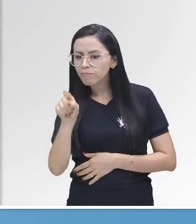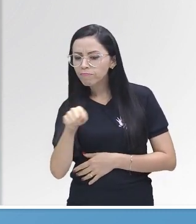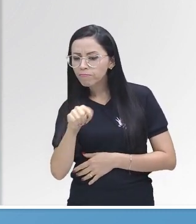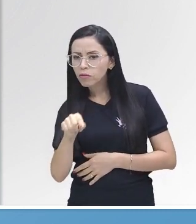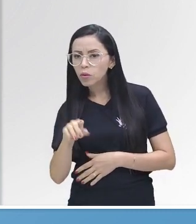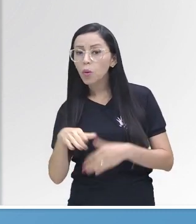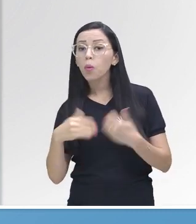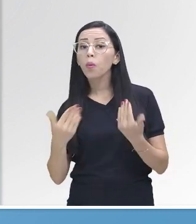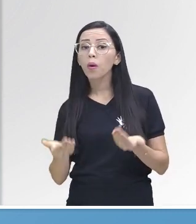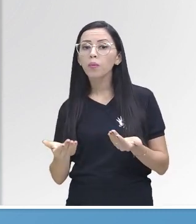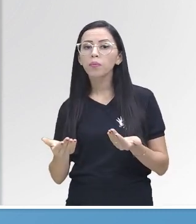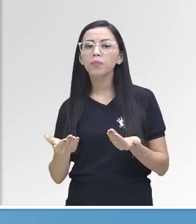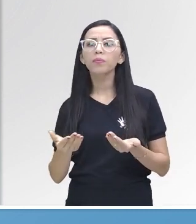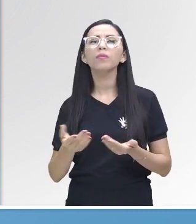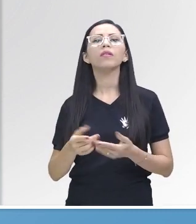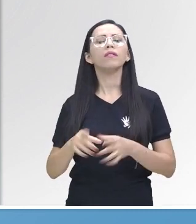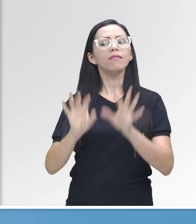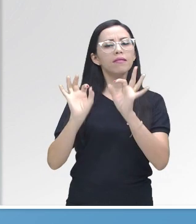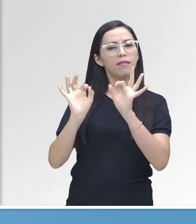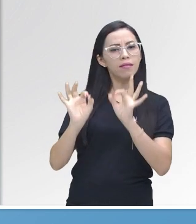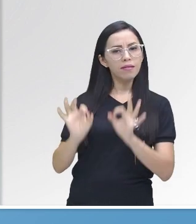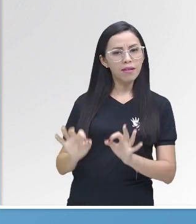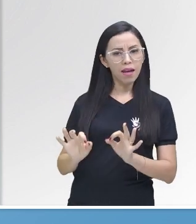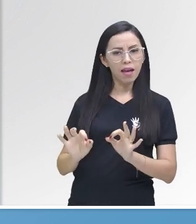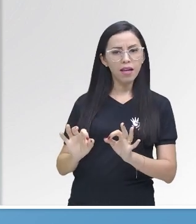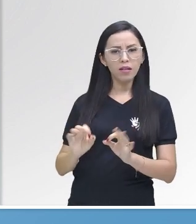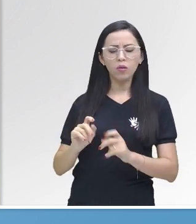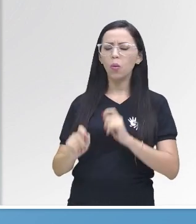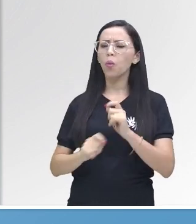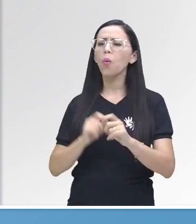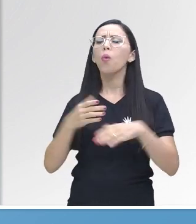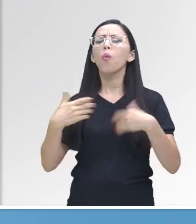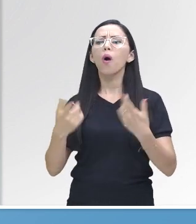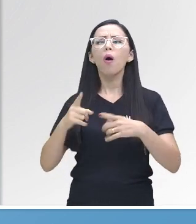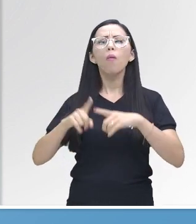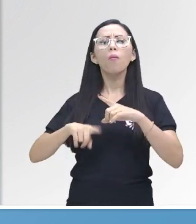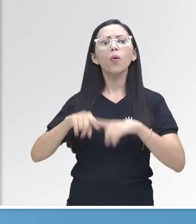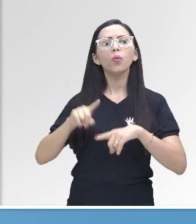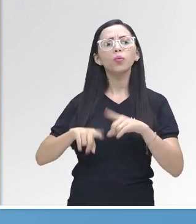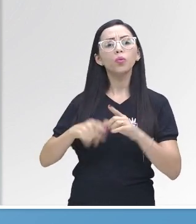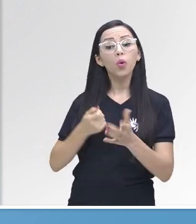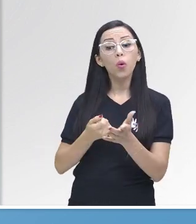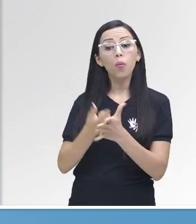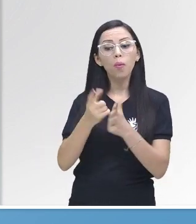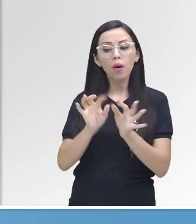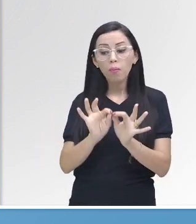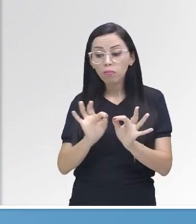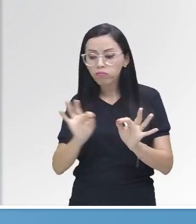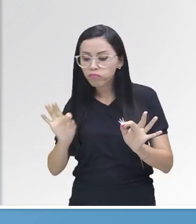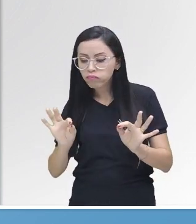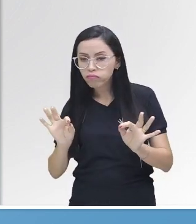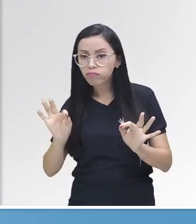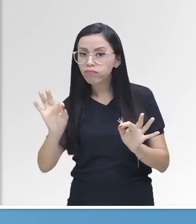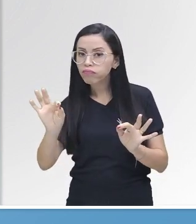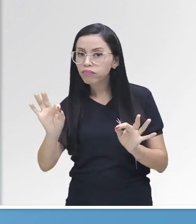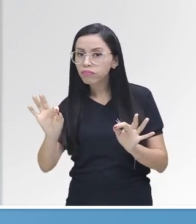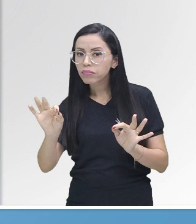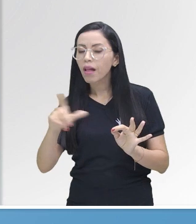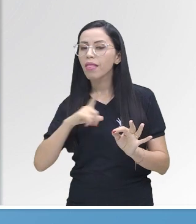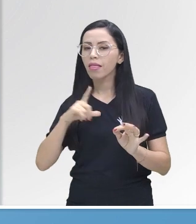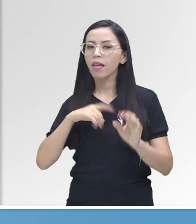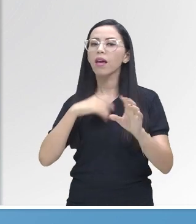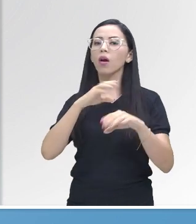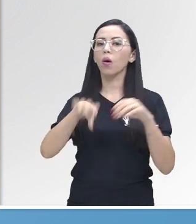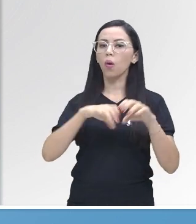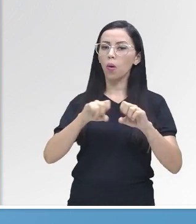bem, correto. Você marcou. O que nós compramos aos metros aqui? Nessas imagens temos a corda, nós